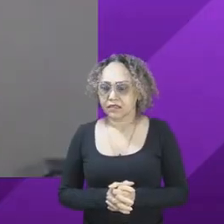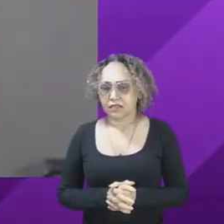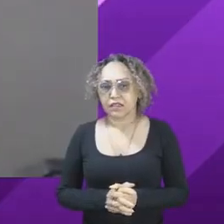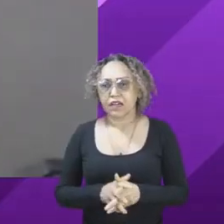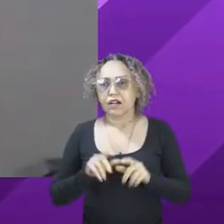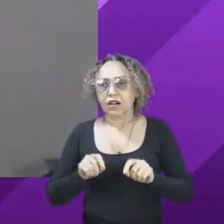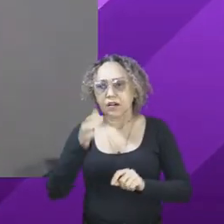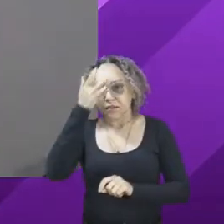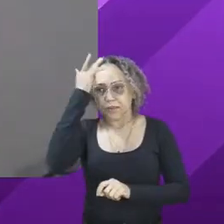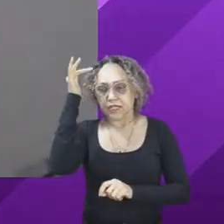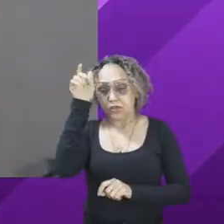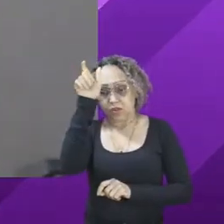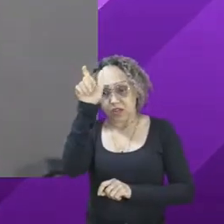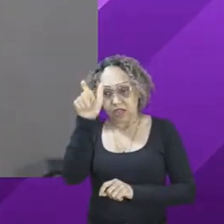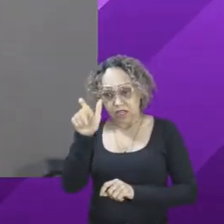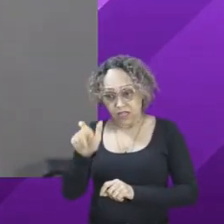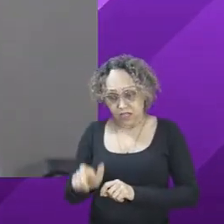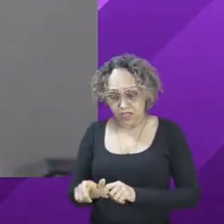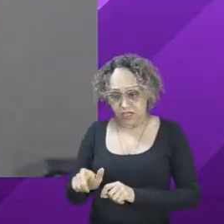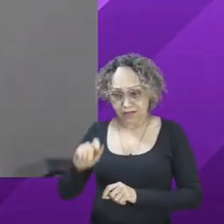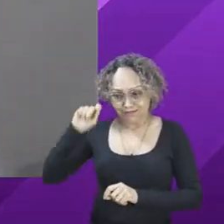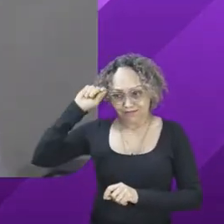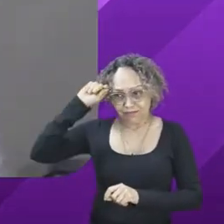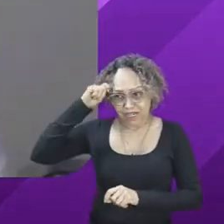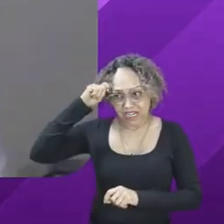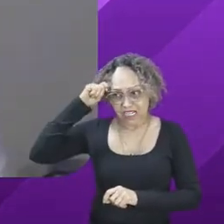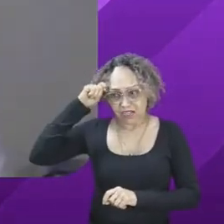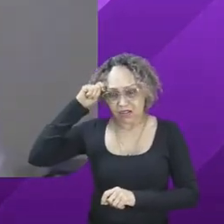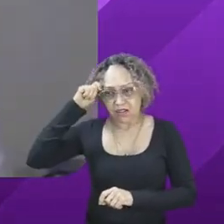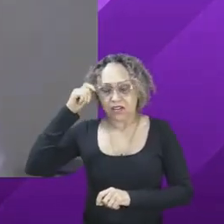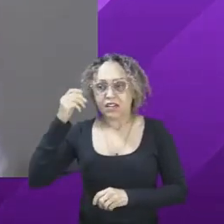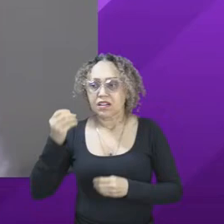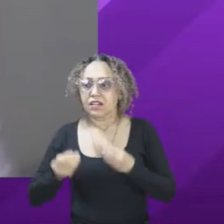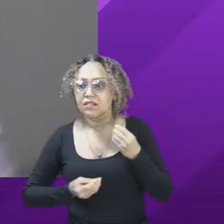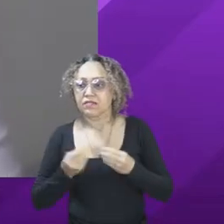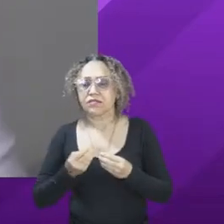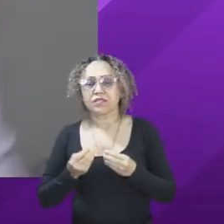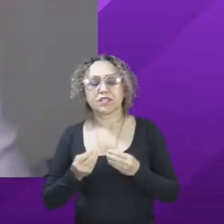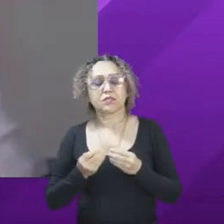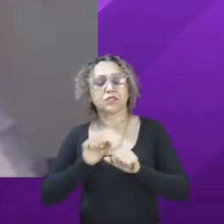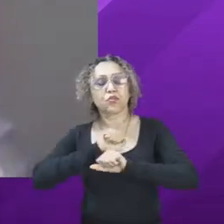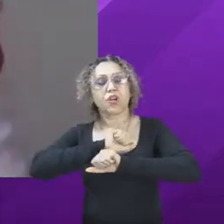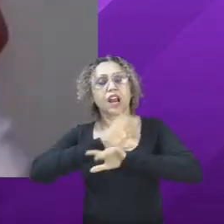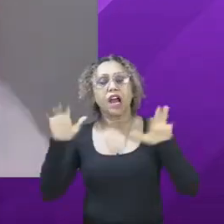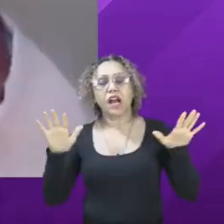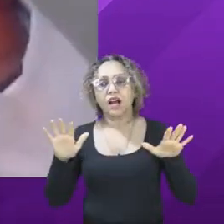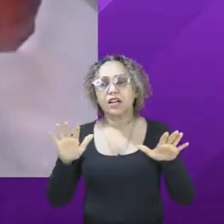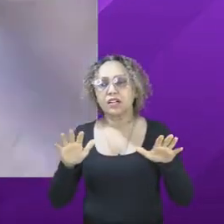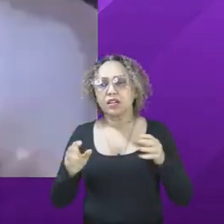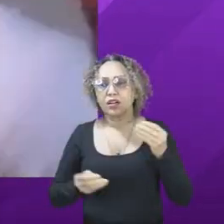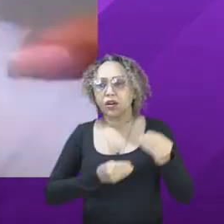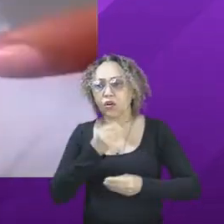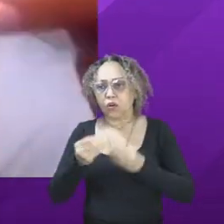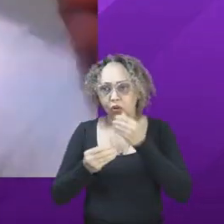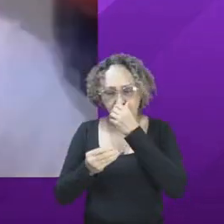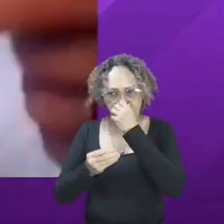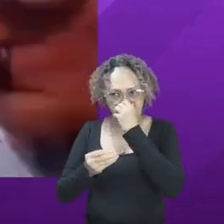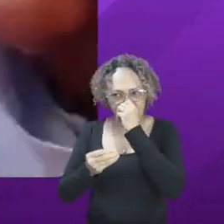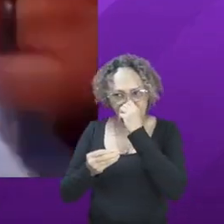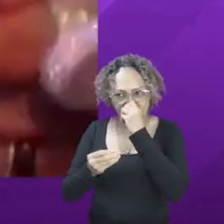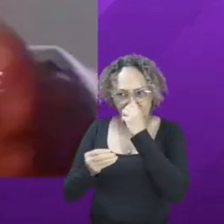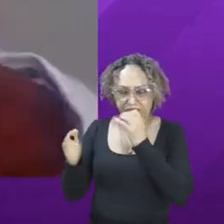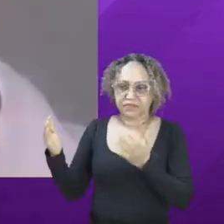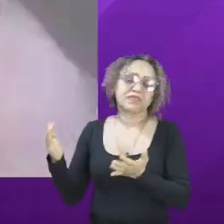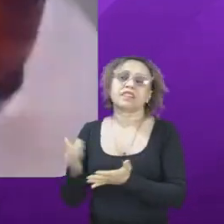para quem está no corpo preto, na corpo preta, fica muito evidente o modo como a ação,